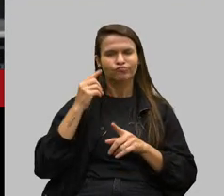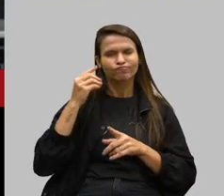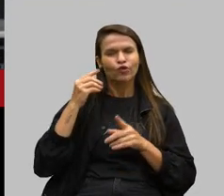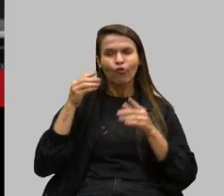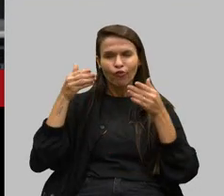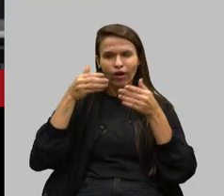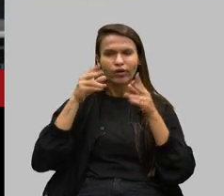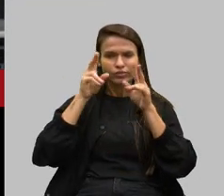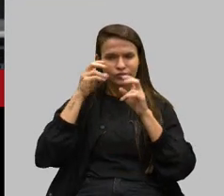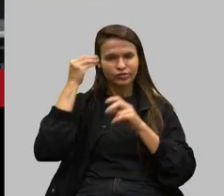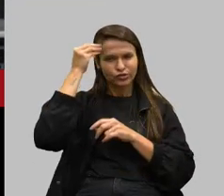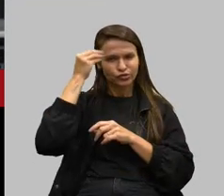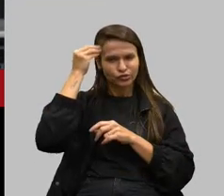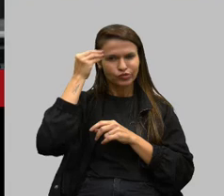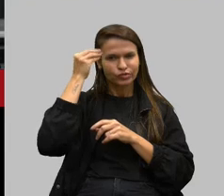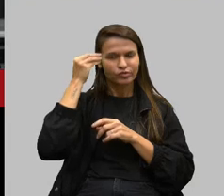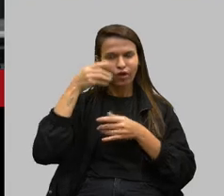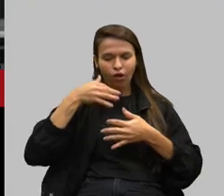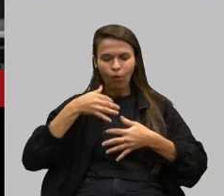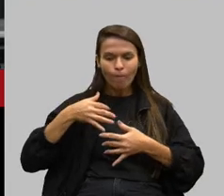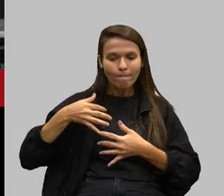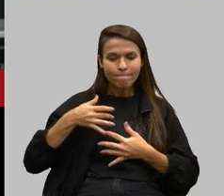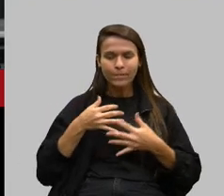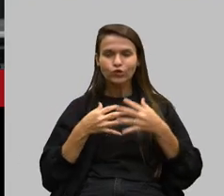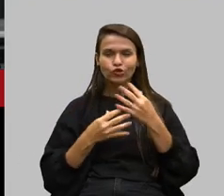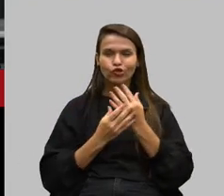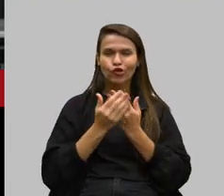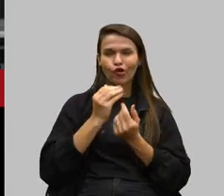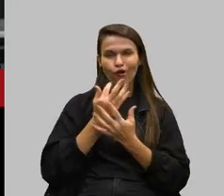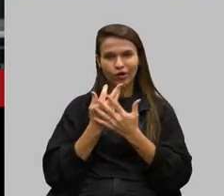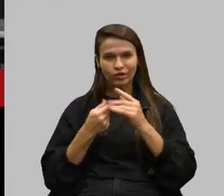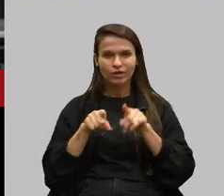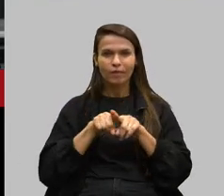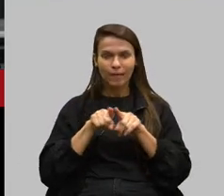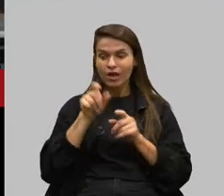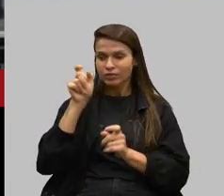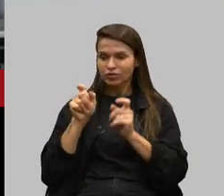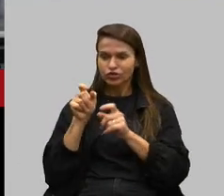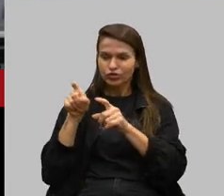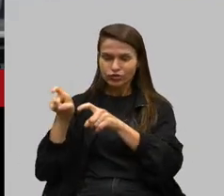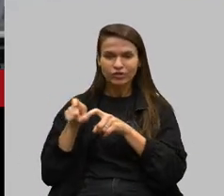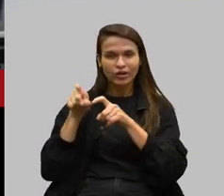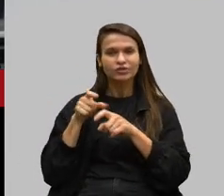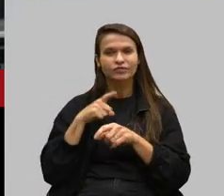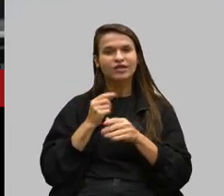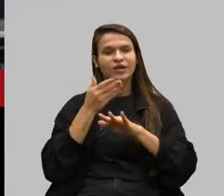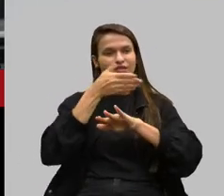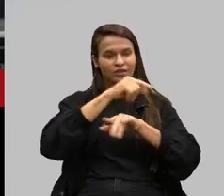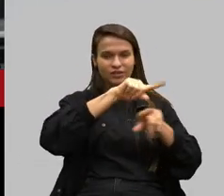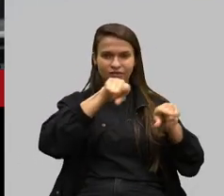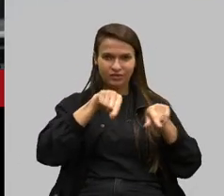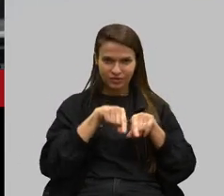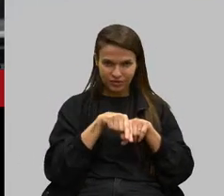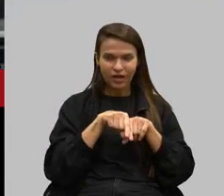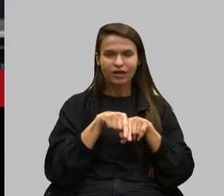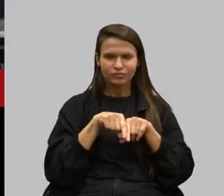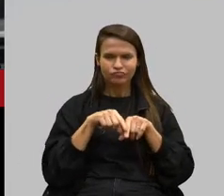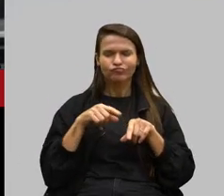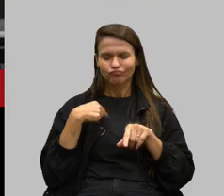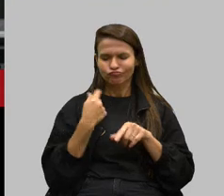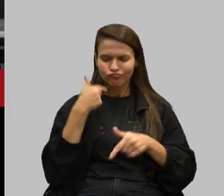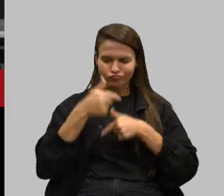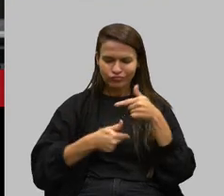desde então ficava o desejo para que as pessoas do interior também tivessem acesso a essa sala multissensorial e depois de muito trabalho nós